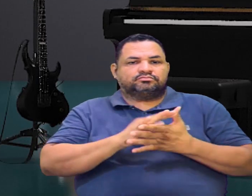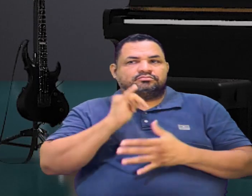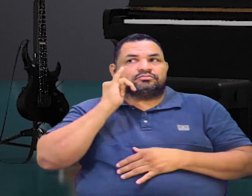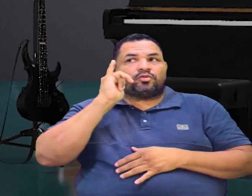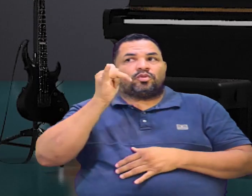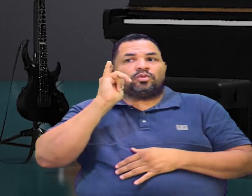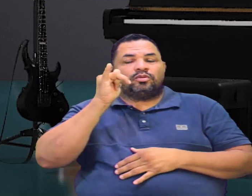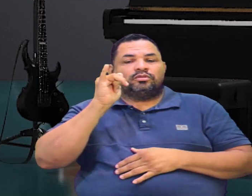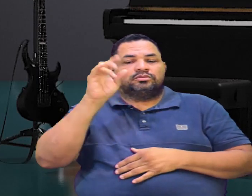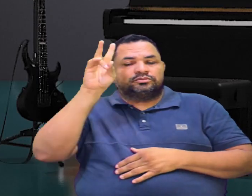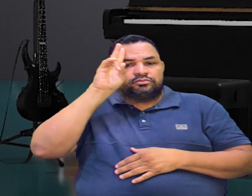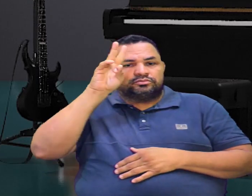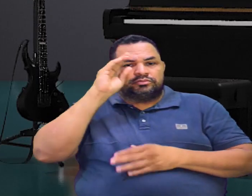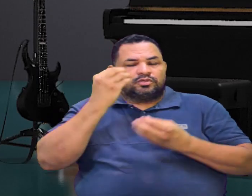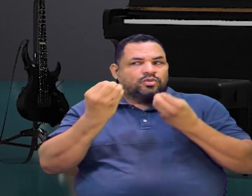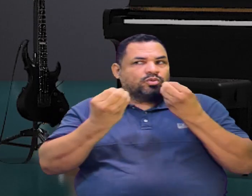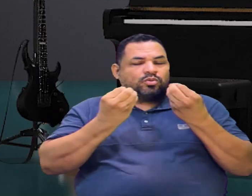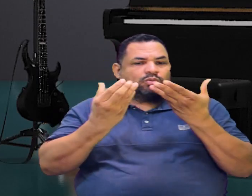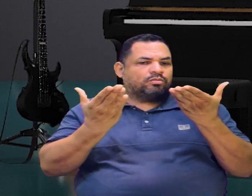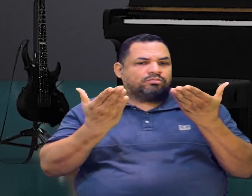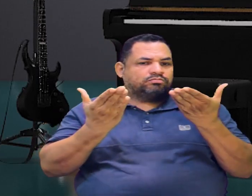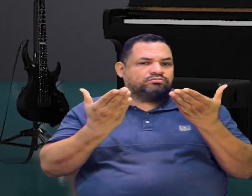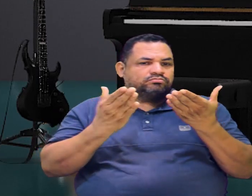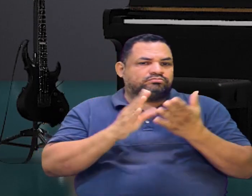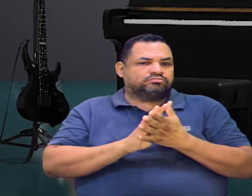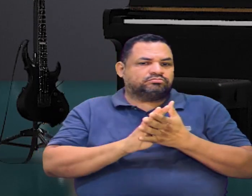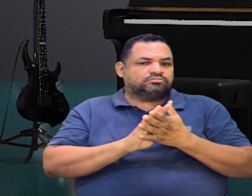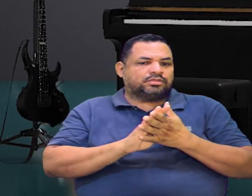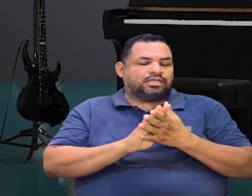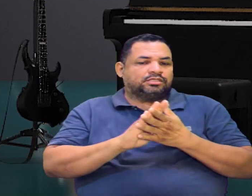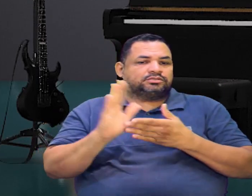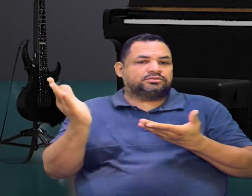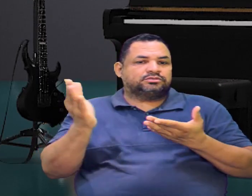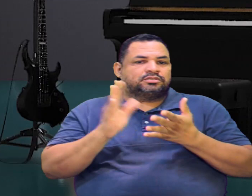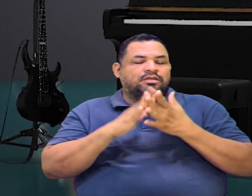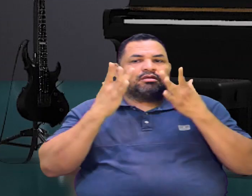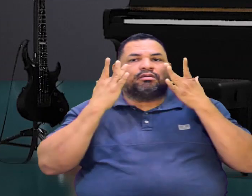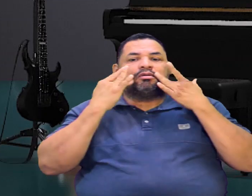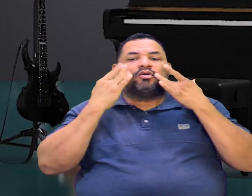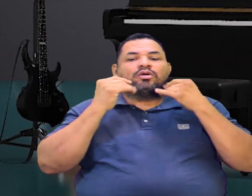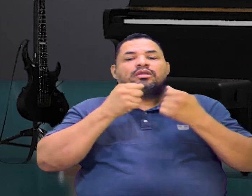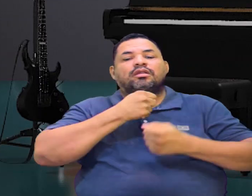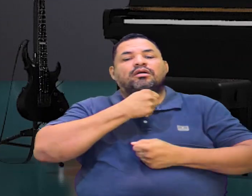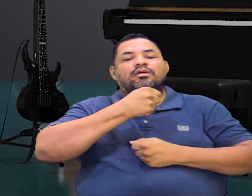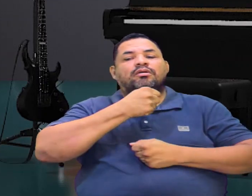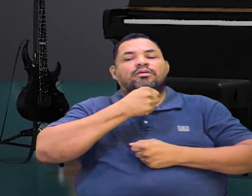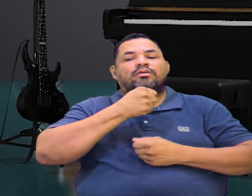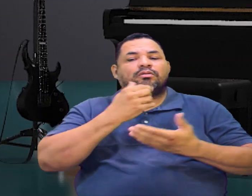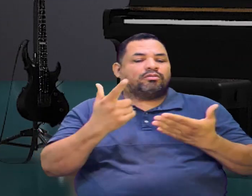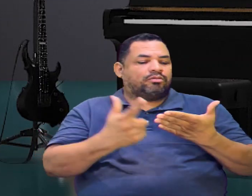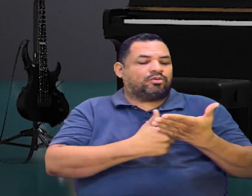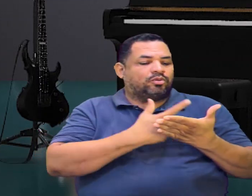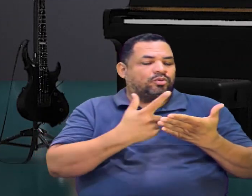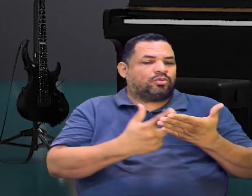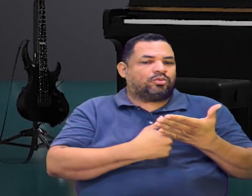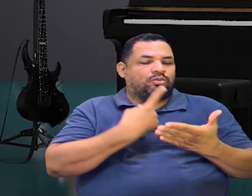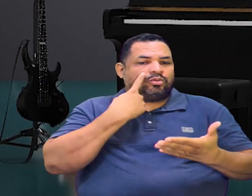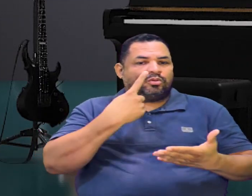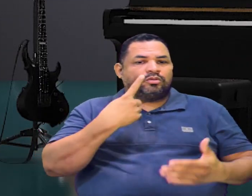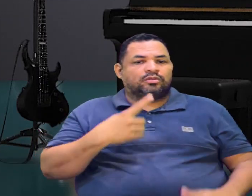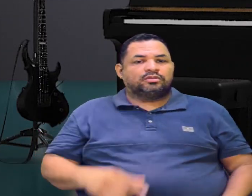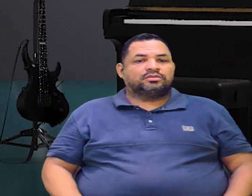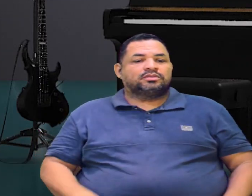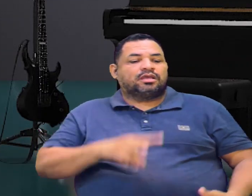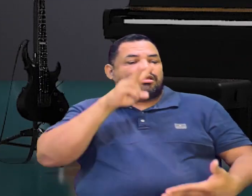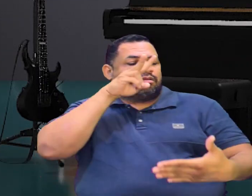de histórias. Mas como era isso? Ela estava no teatro, né, com o microfone, com um livro lá, e ela